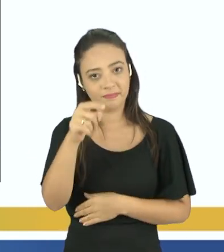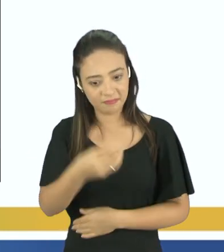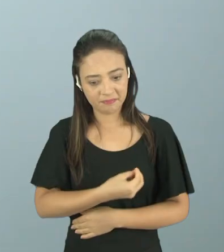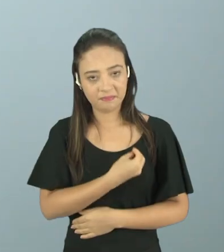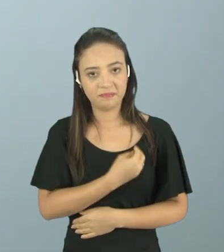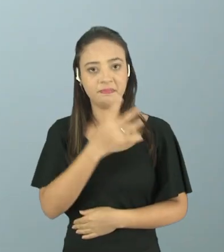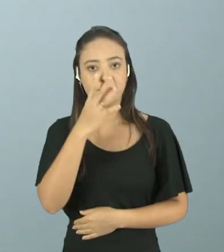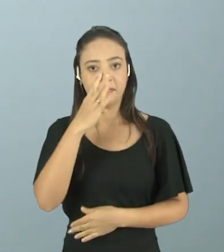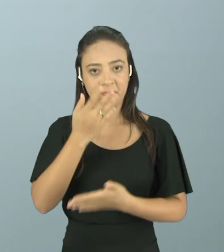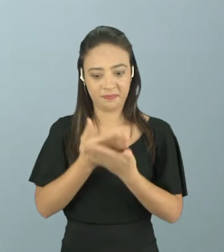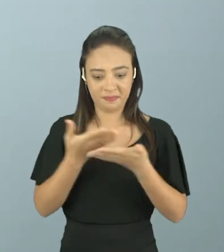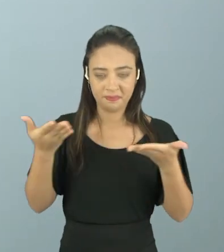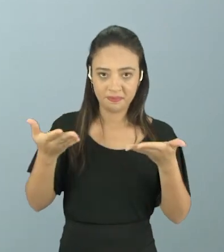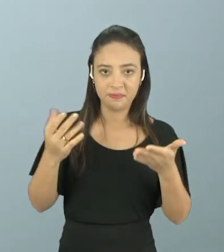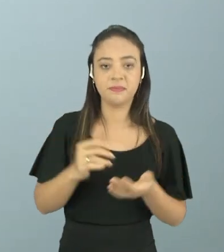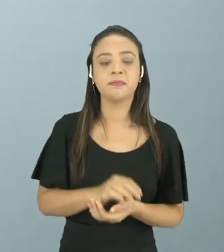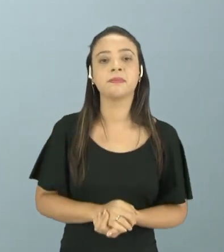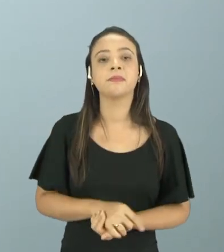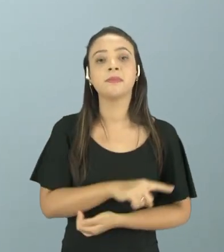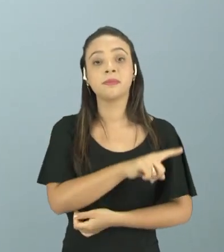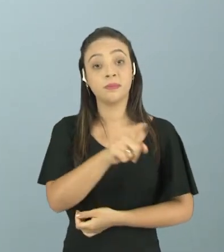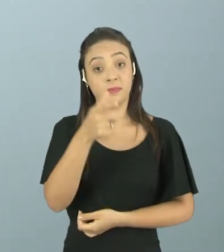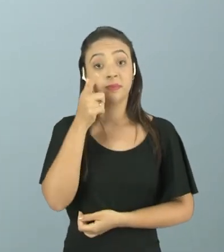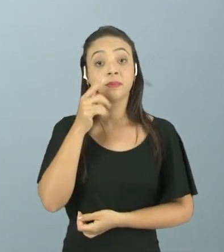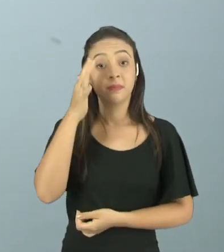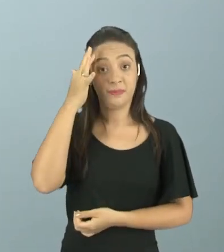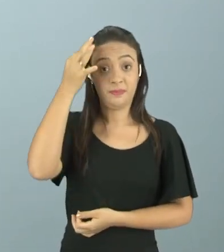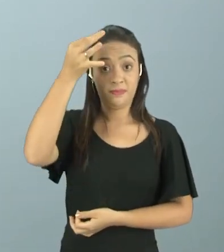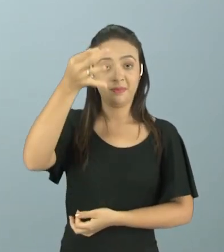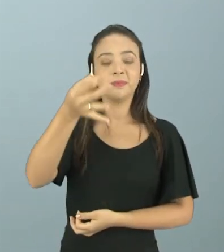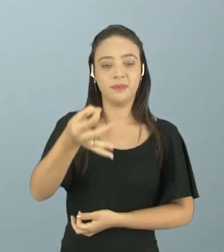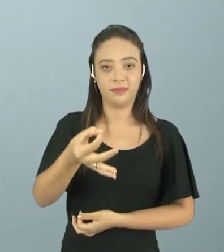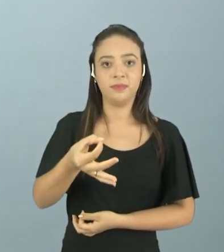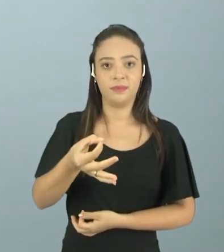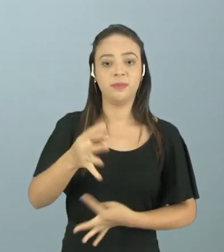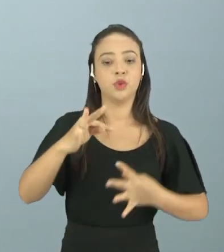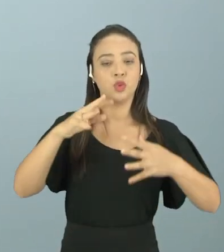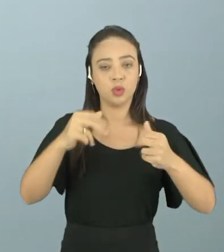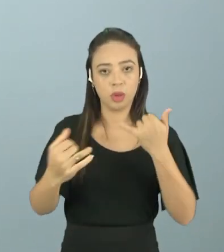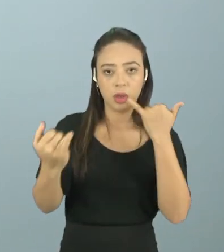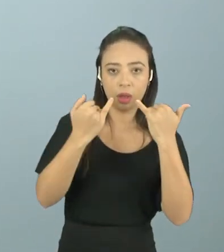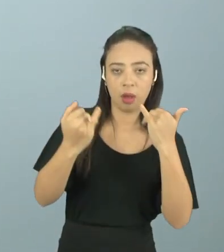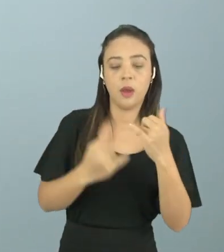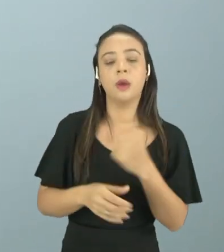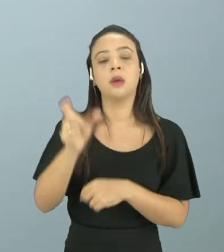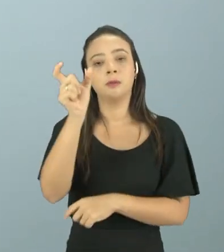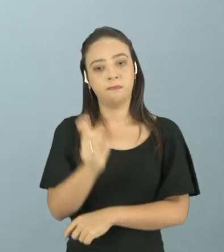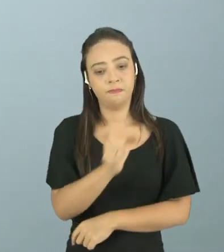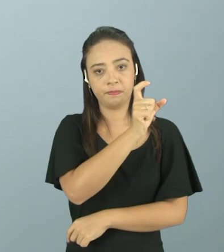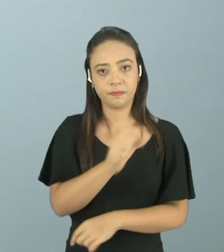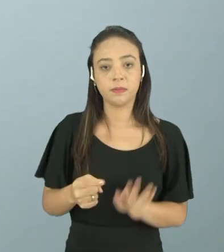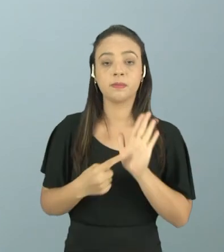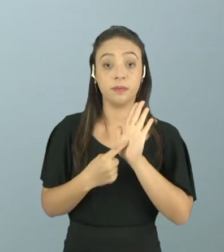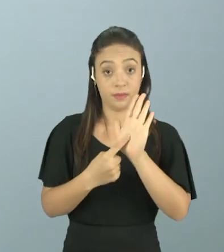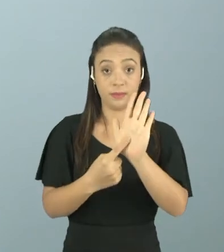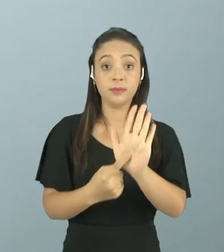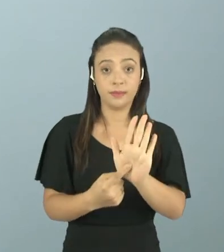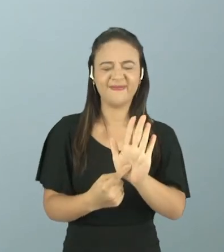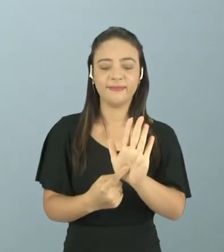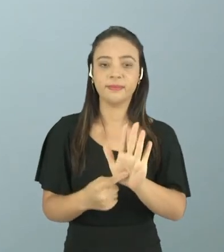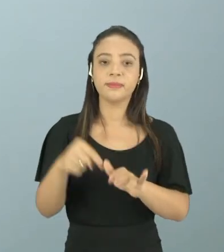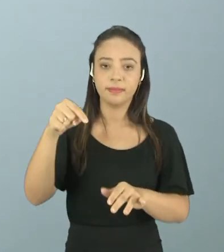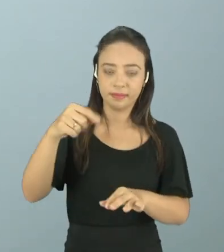estarem aqui assistindo essa aula né Eu espero que vocês tenham compreendido aí os conceitos de diagonais que nós trouxemos aqui